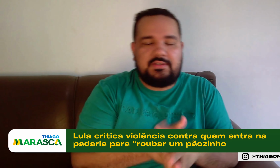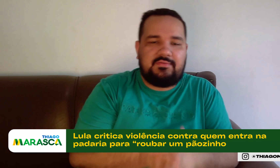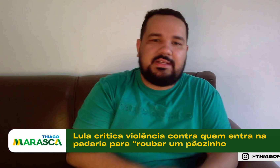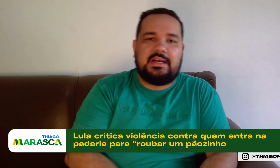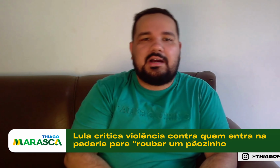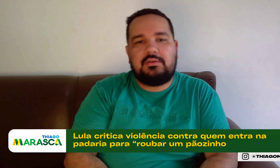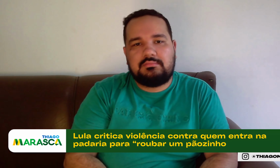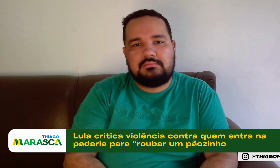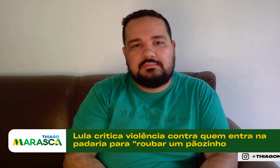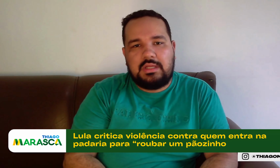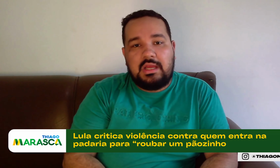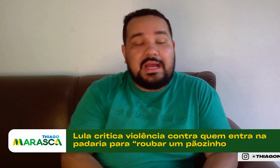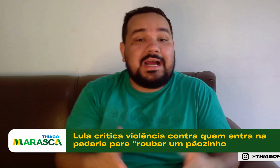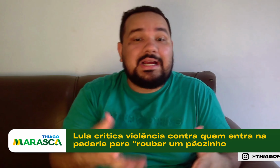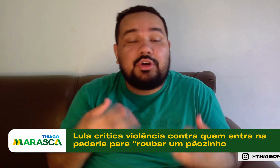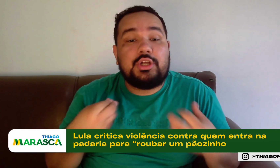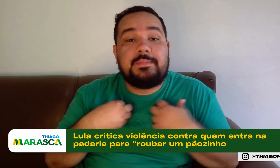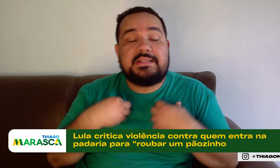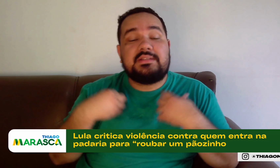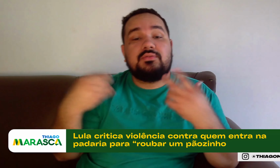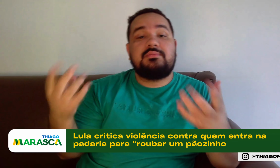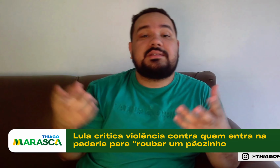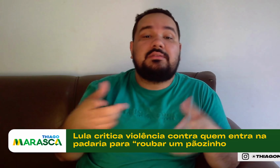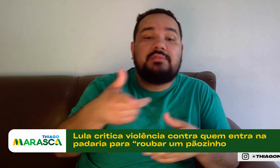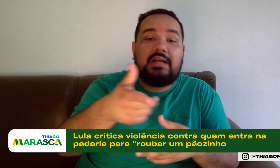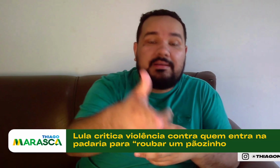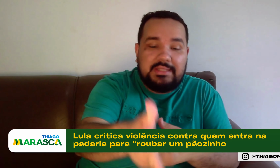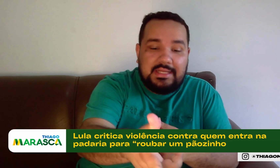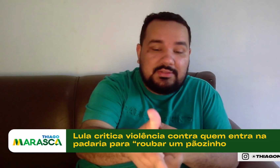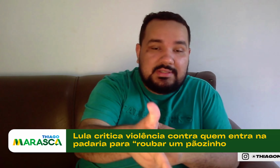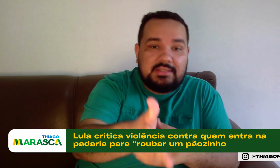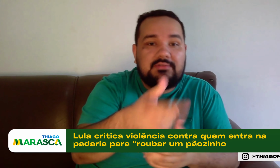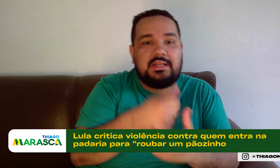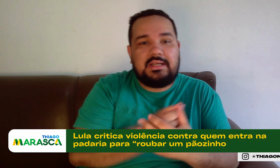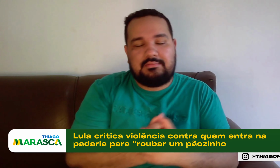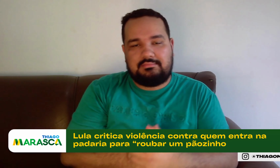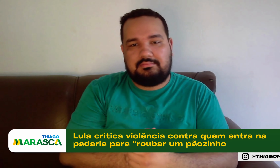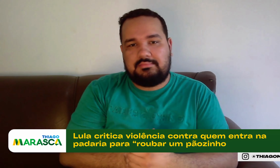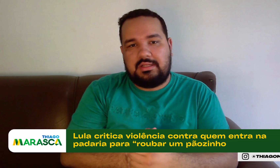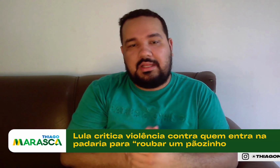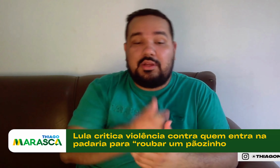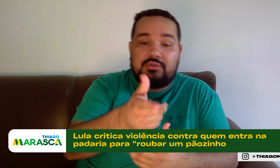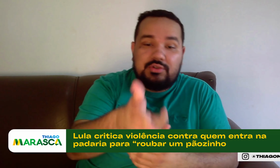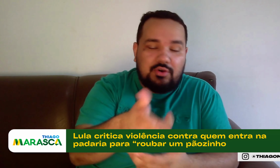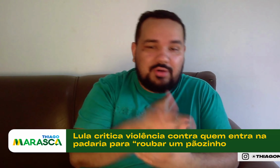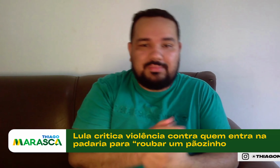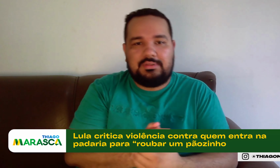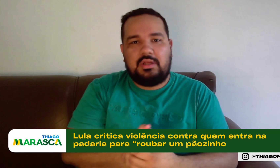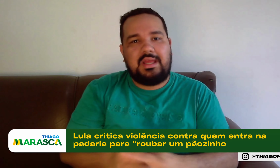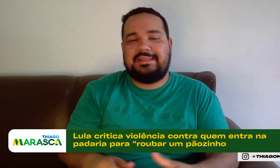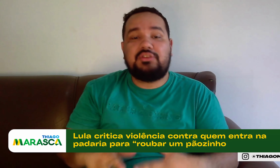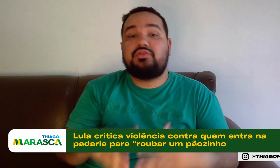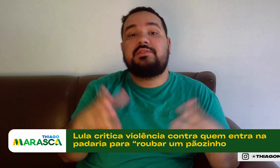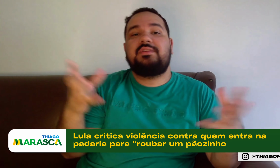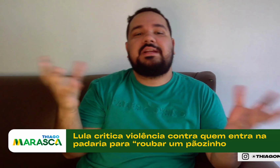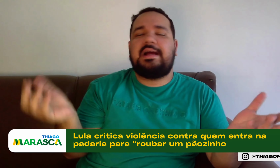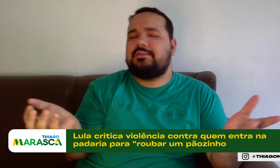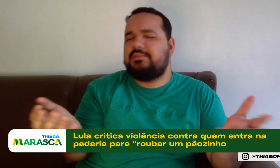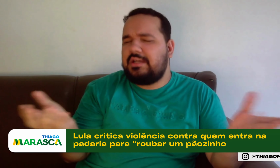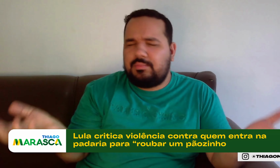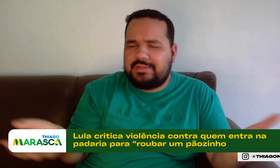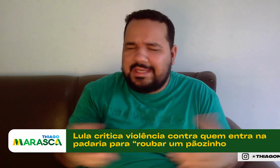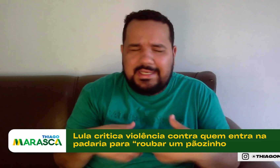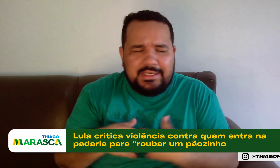remédio justifica algo Ah agora eu preciso de um celular me dá teu celular eu te roubo tá